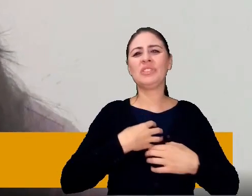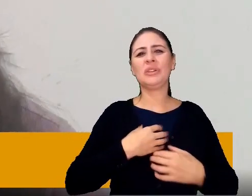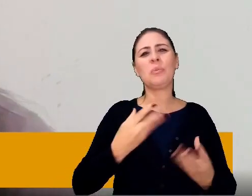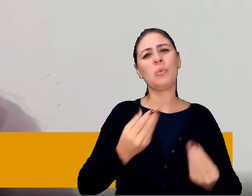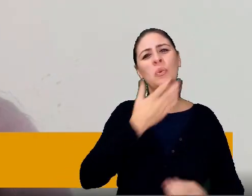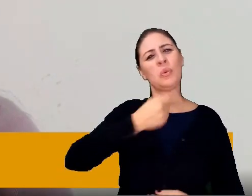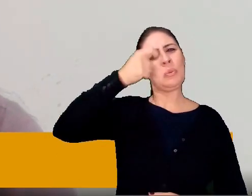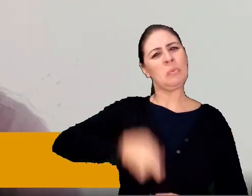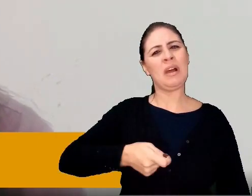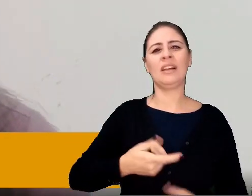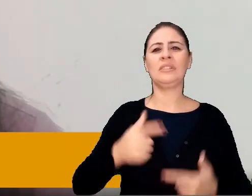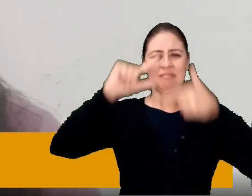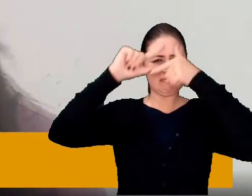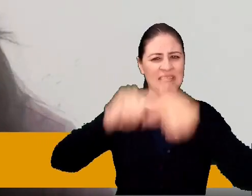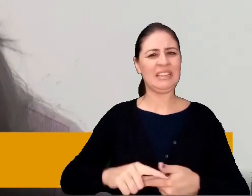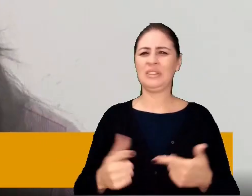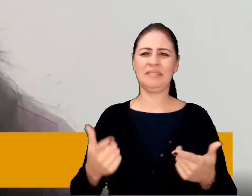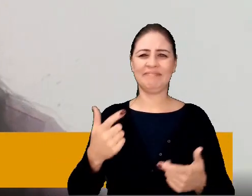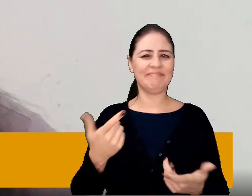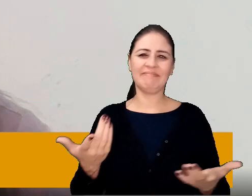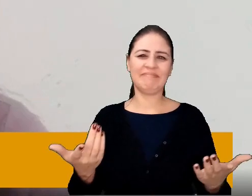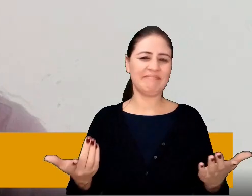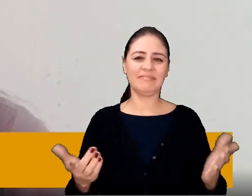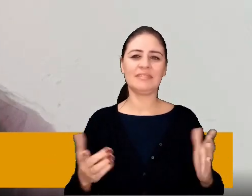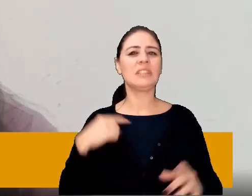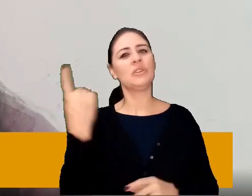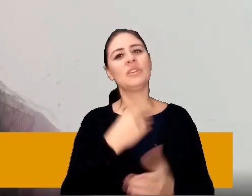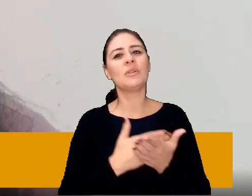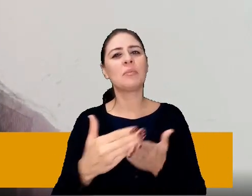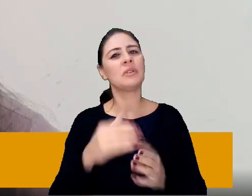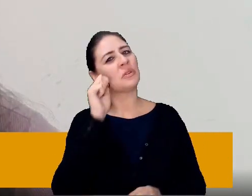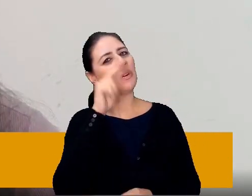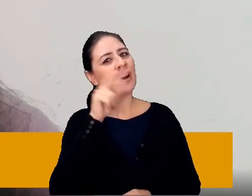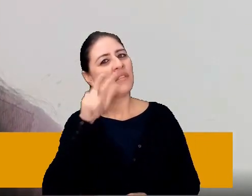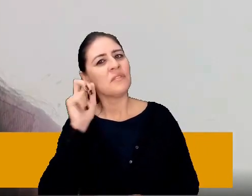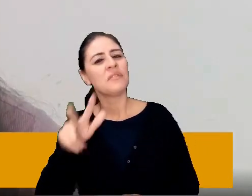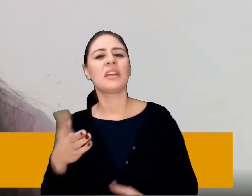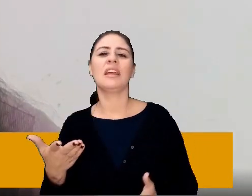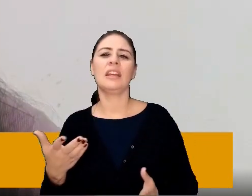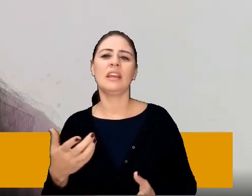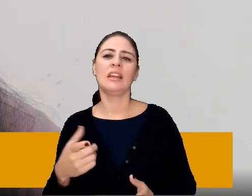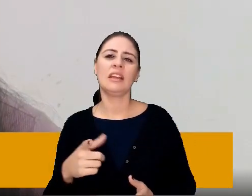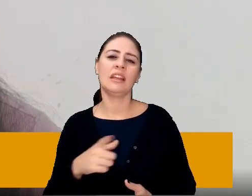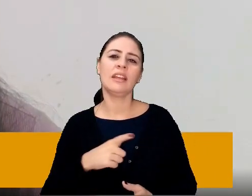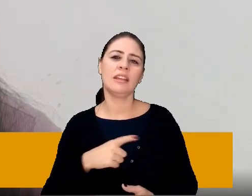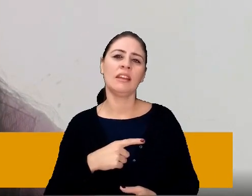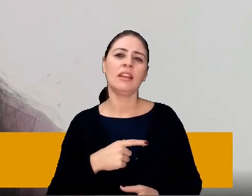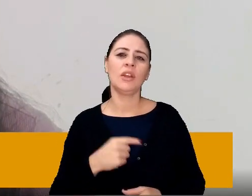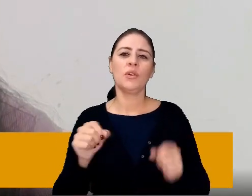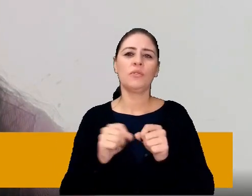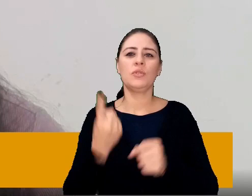porque se eu detectei o machismo, em algum momento eu estou sendo feminista. Então a gente começou a ver algumas